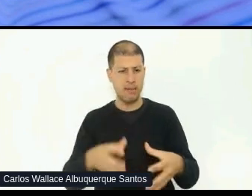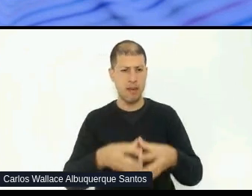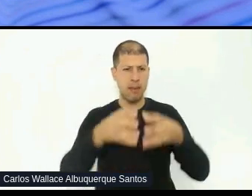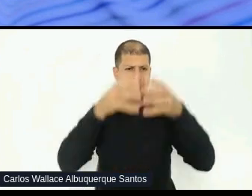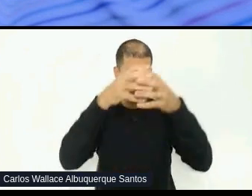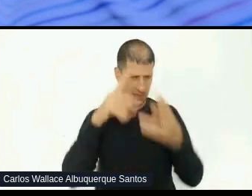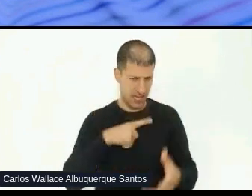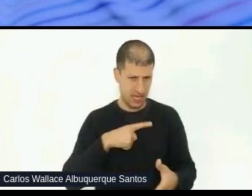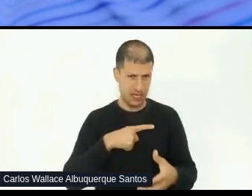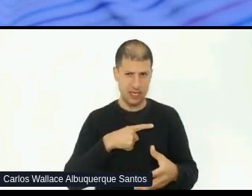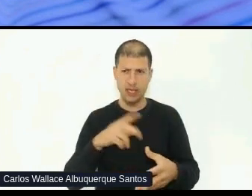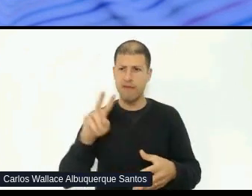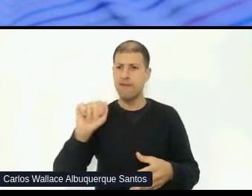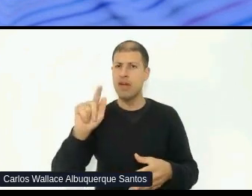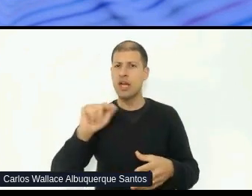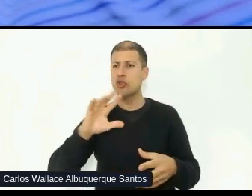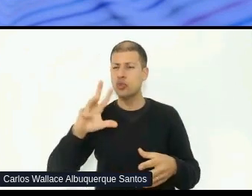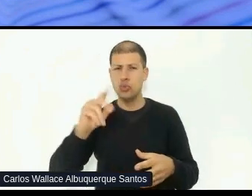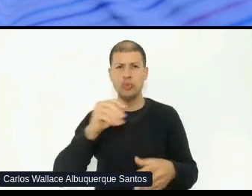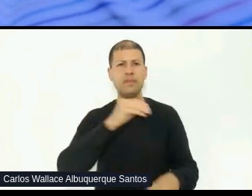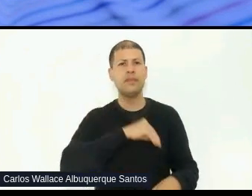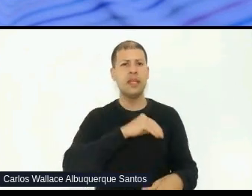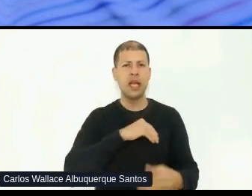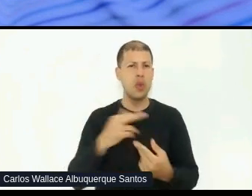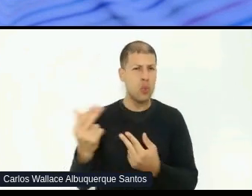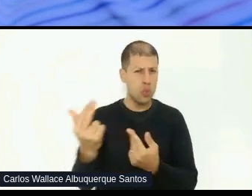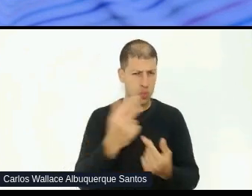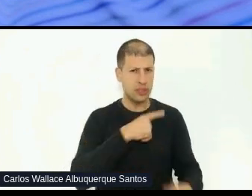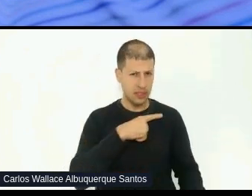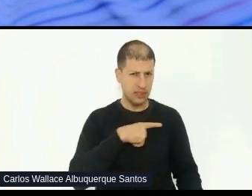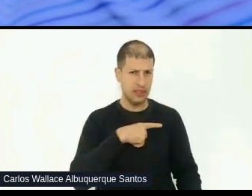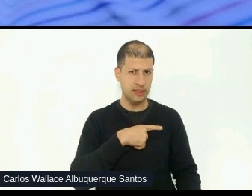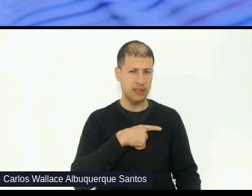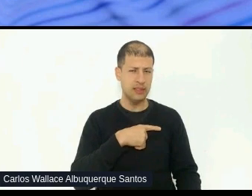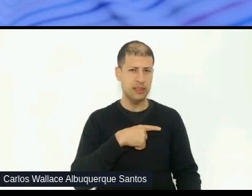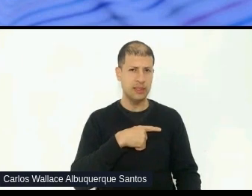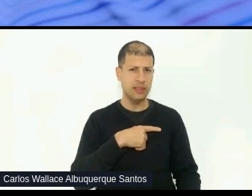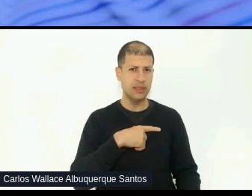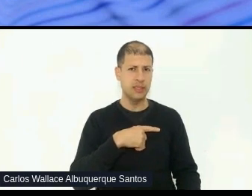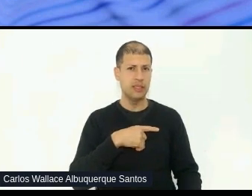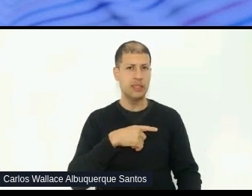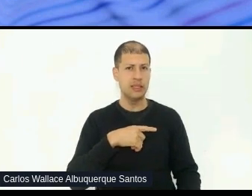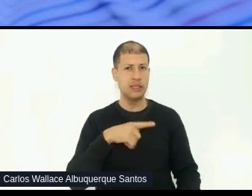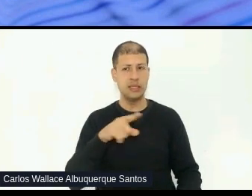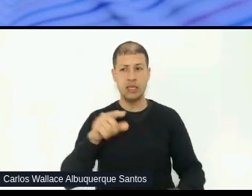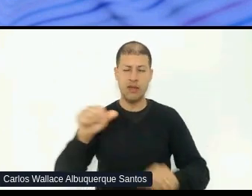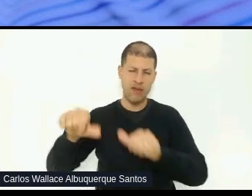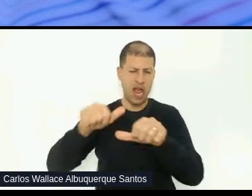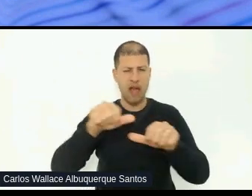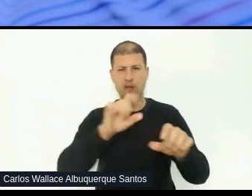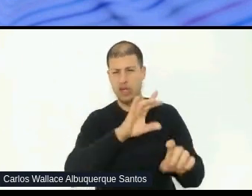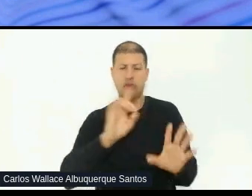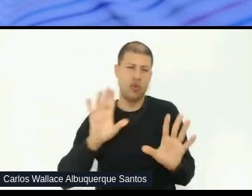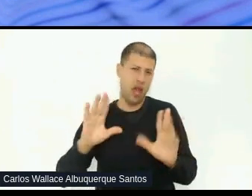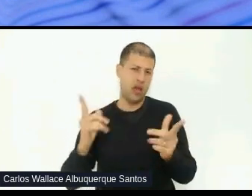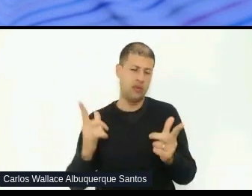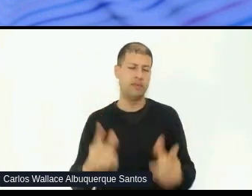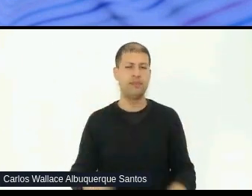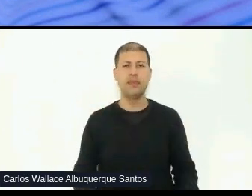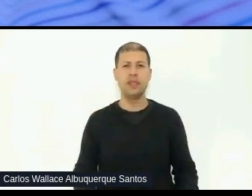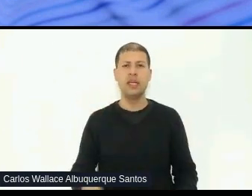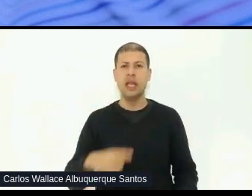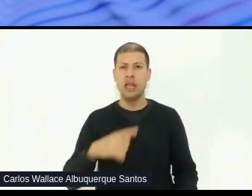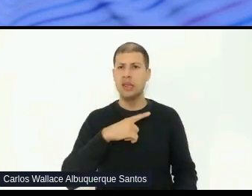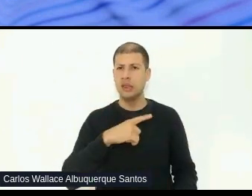estão em todos os cargos, os salários estão equalizados, dentro, né, das suas variáveis, claro. Existe essa